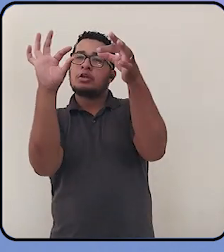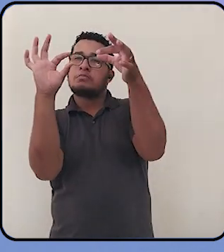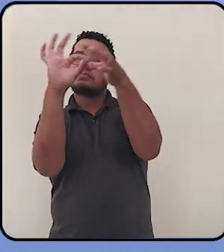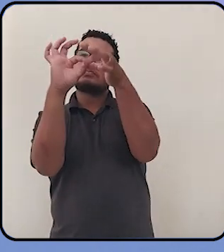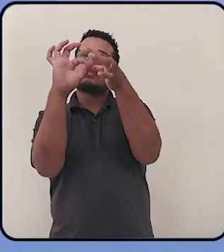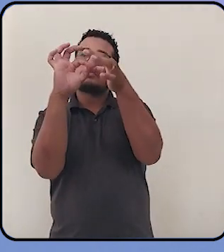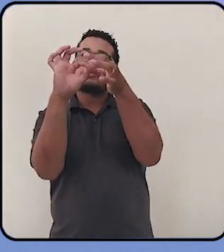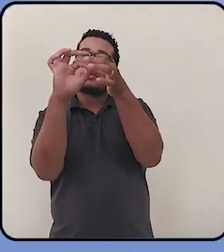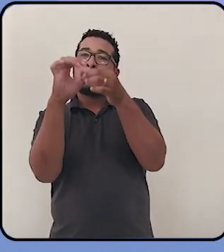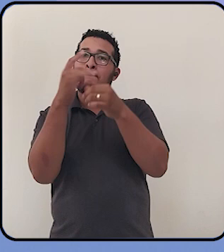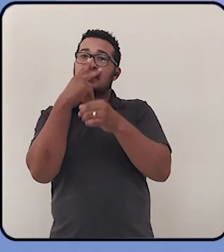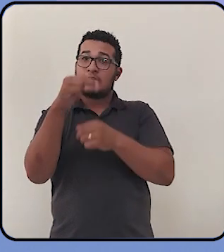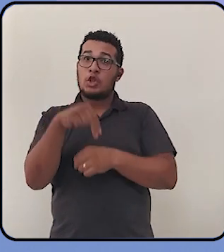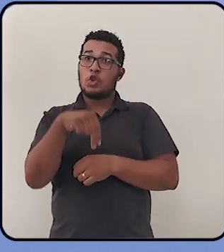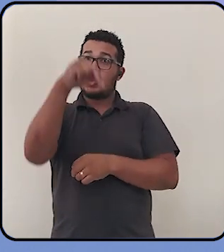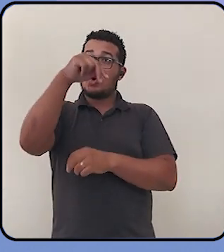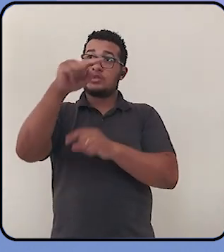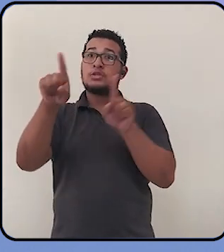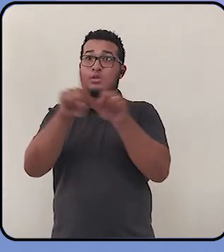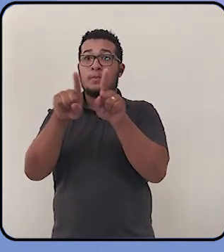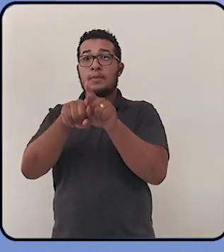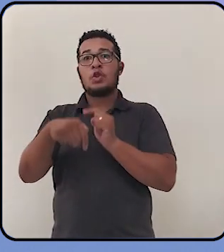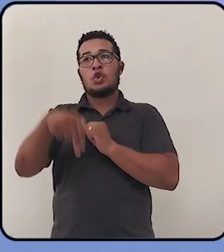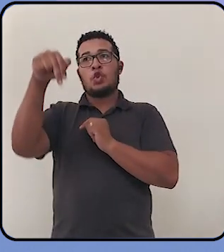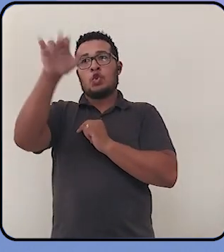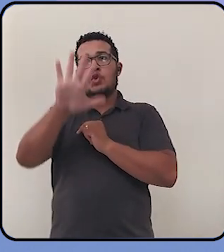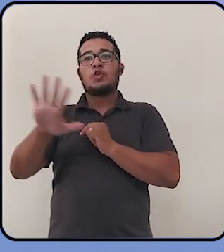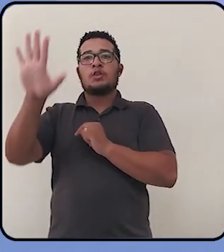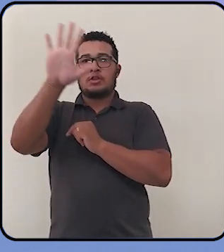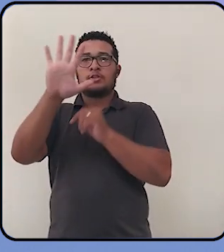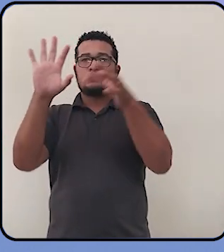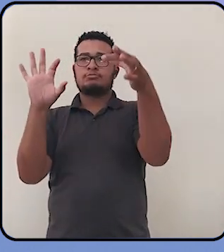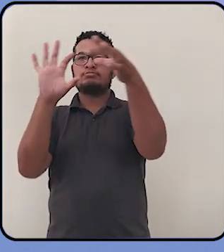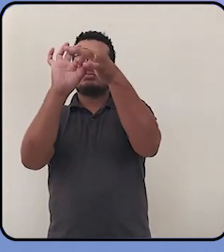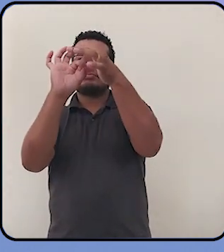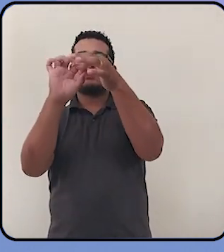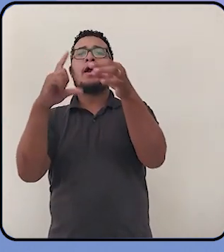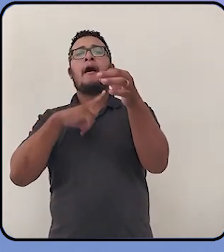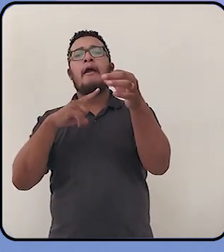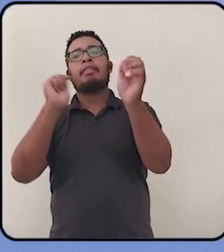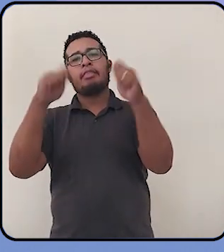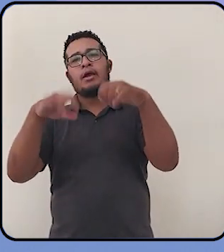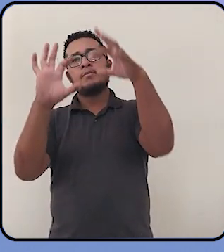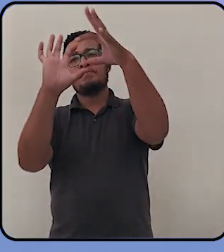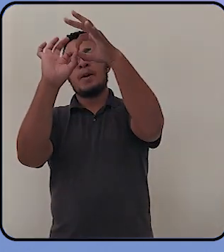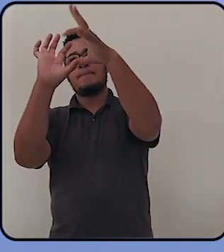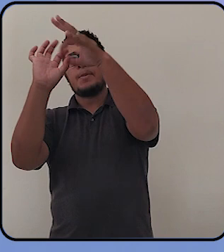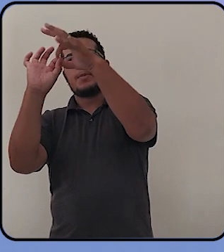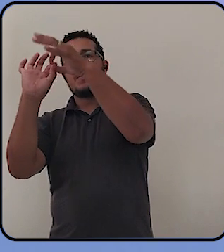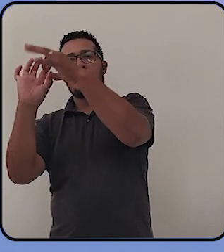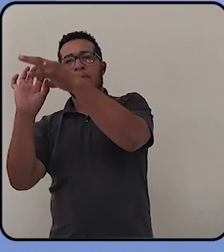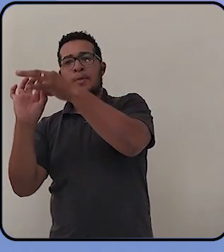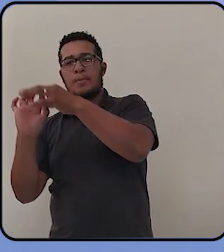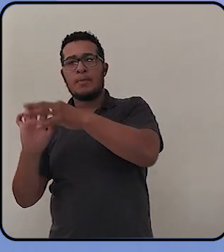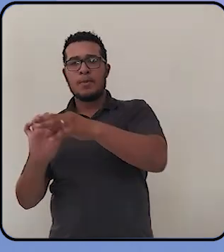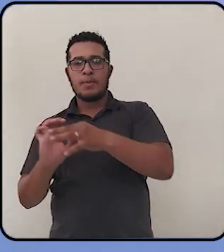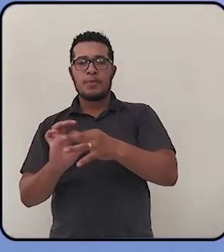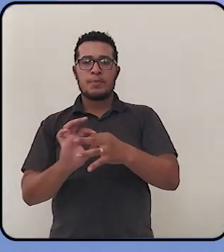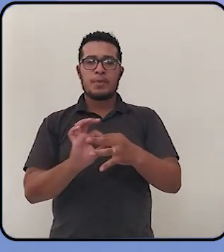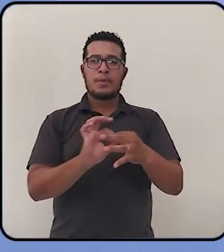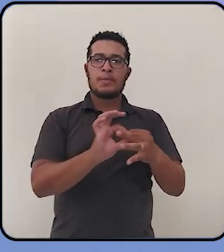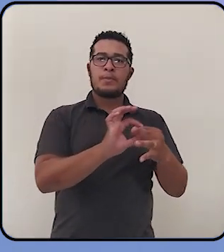formo norte-nordeste, o subcolateral. E assim sucessivamente os